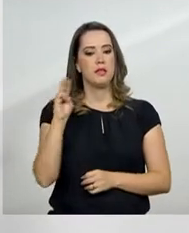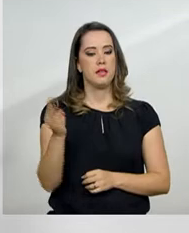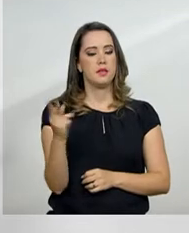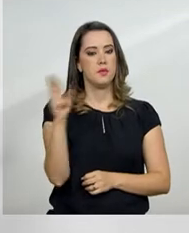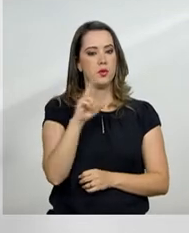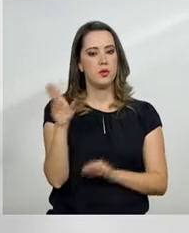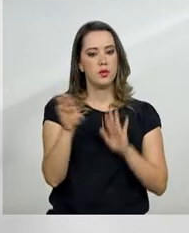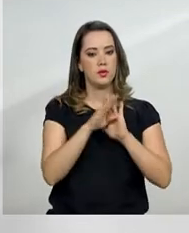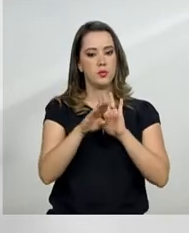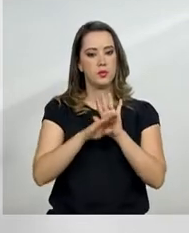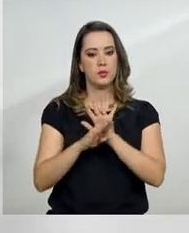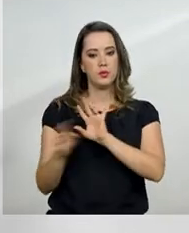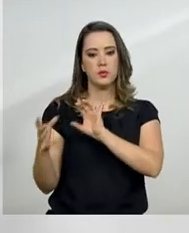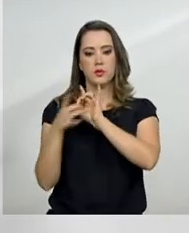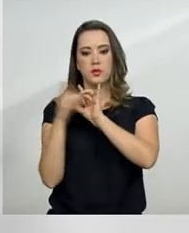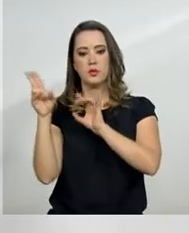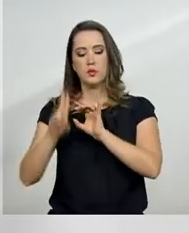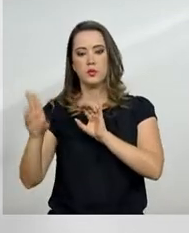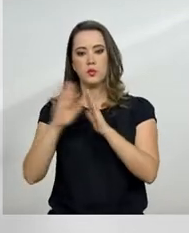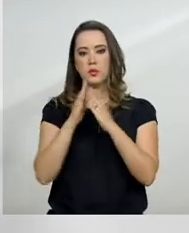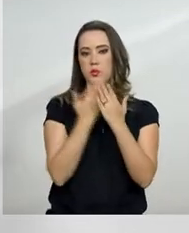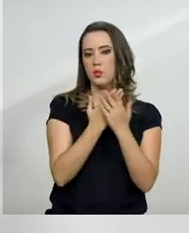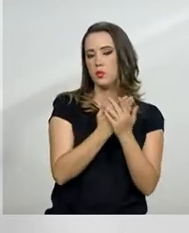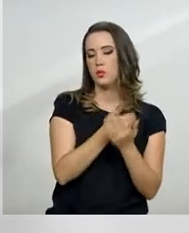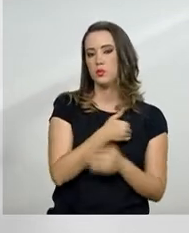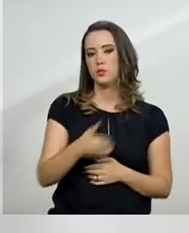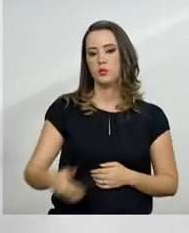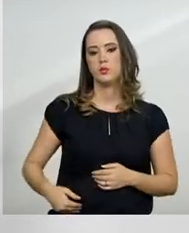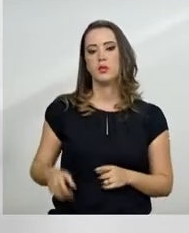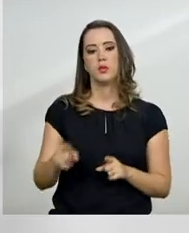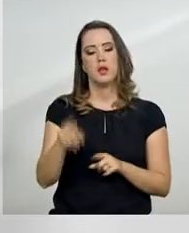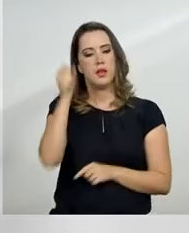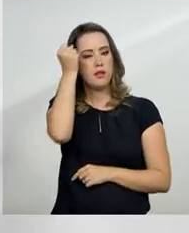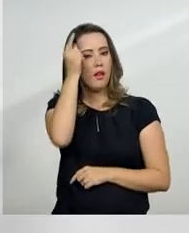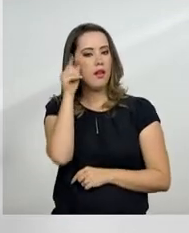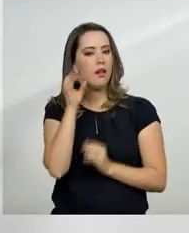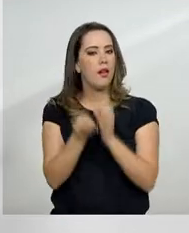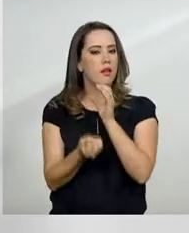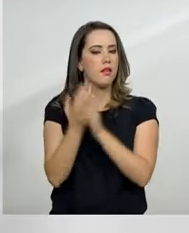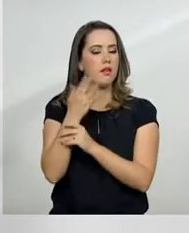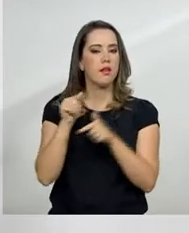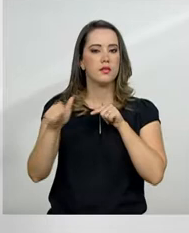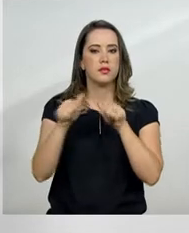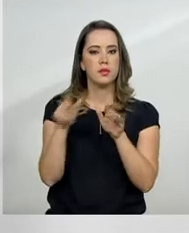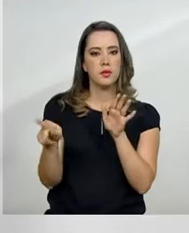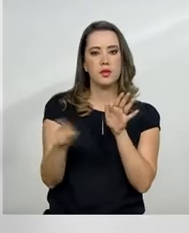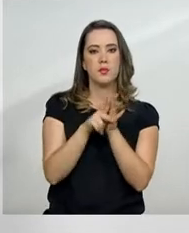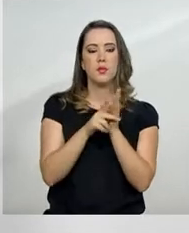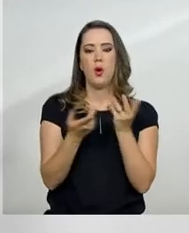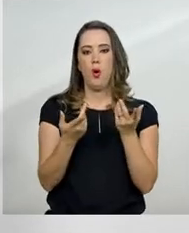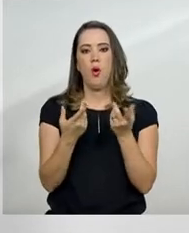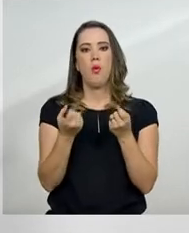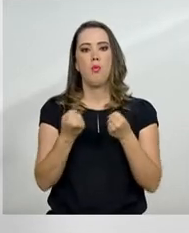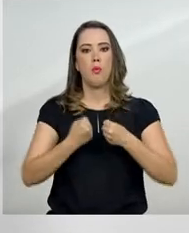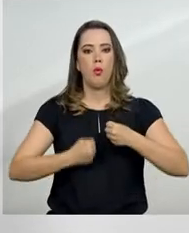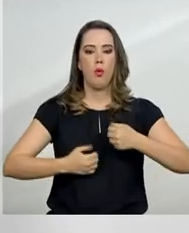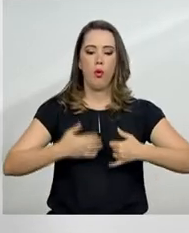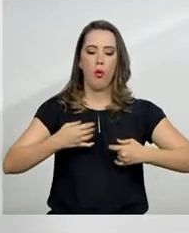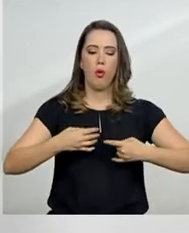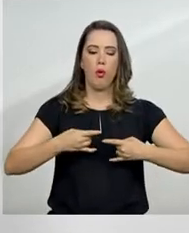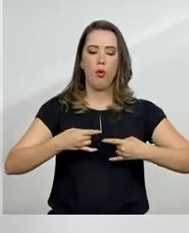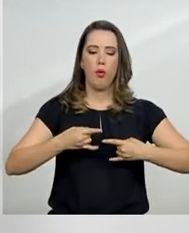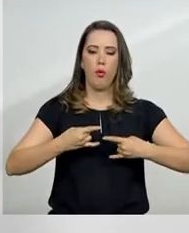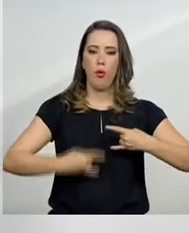para projetos que integrem universidades e escolas públicas. A ideia é criar atividades, como robótica, por exemplo, para